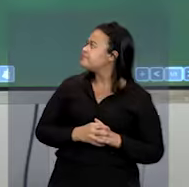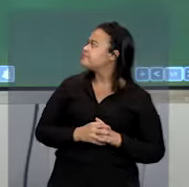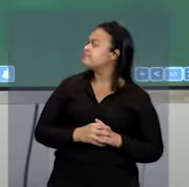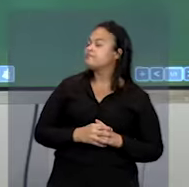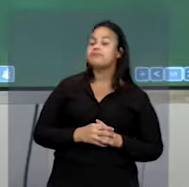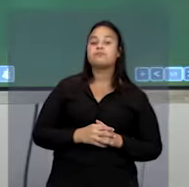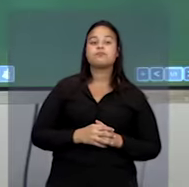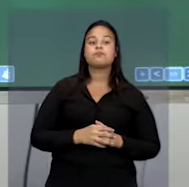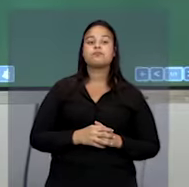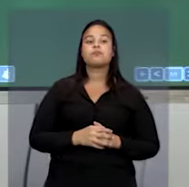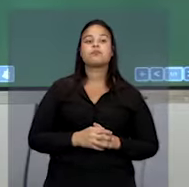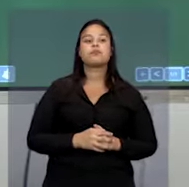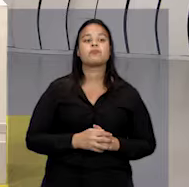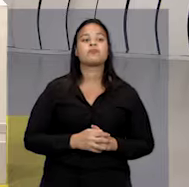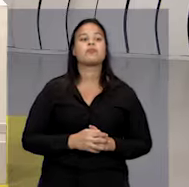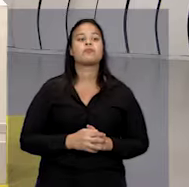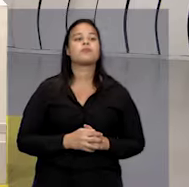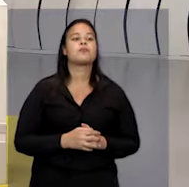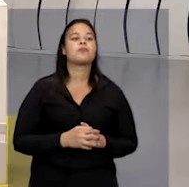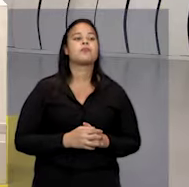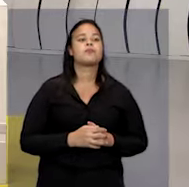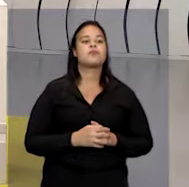O que nós vamos